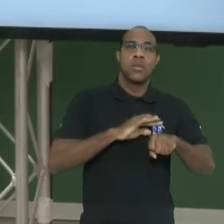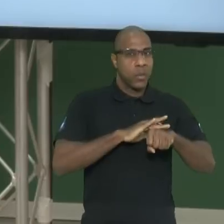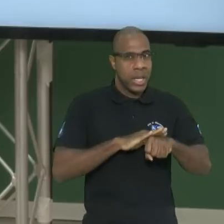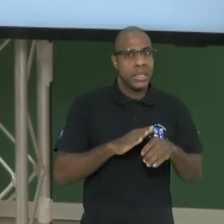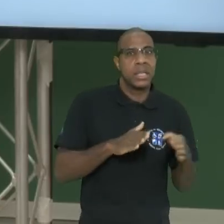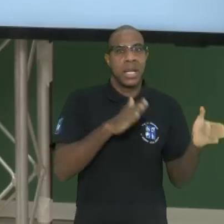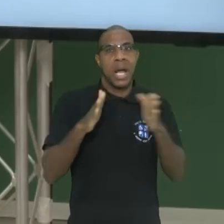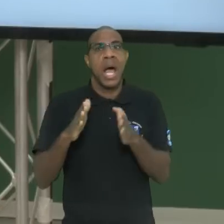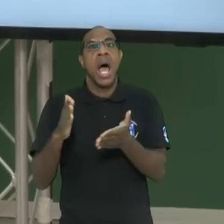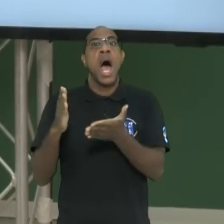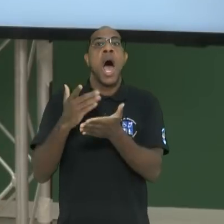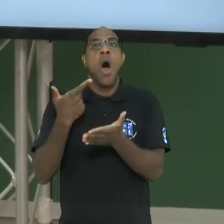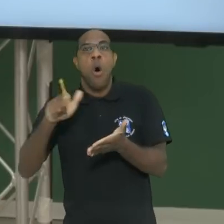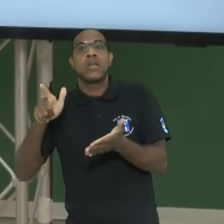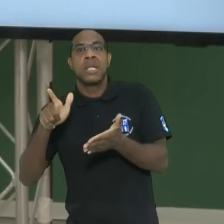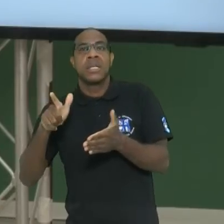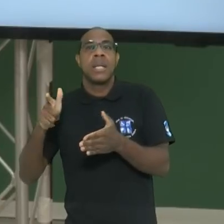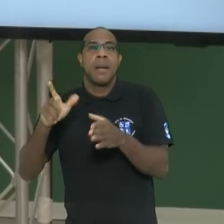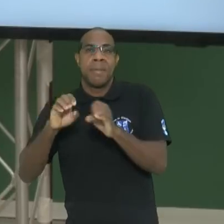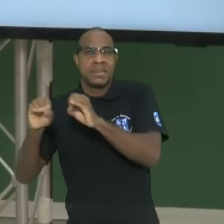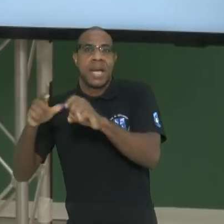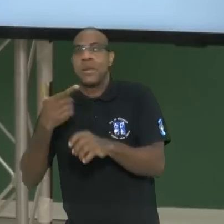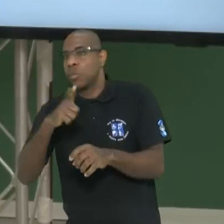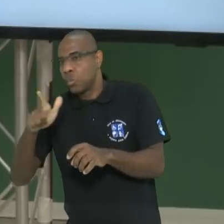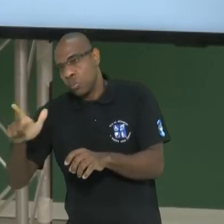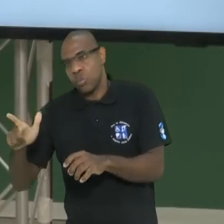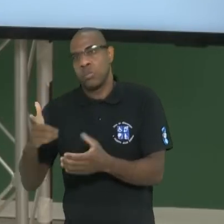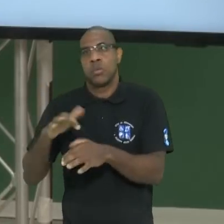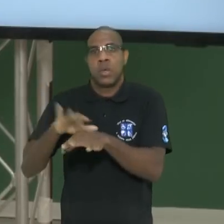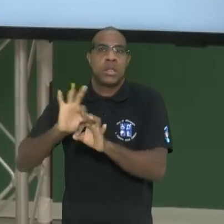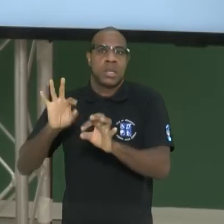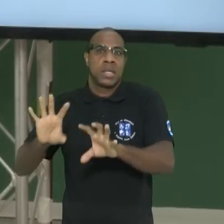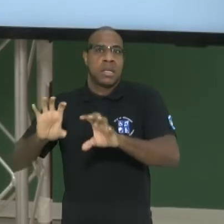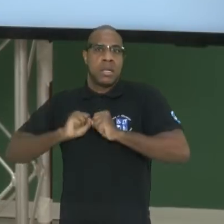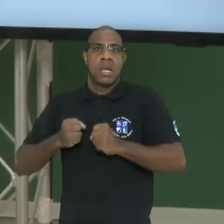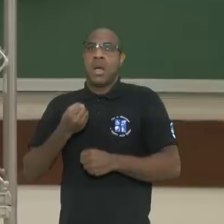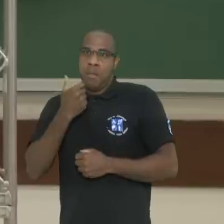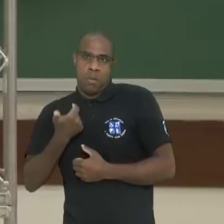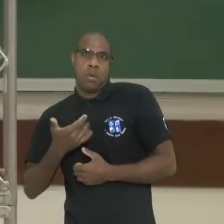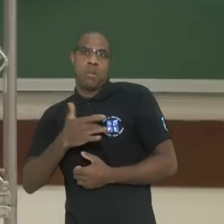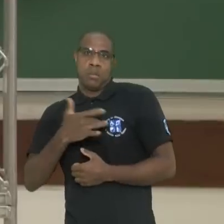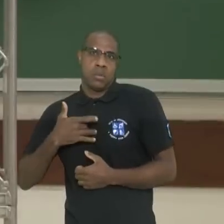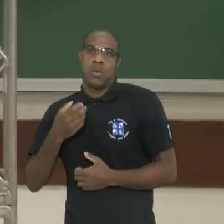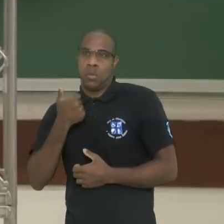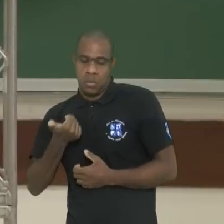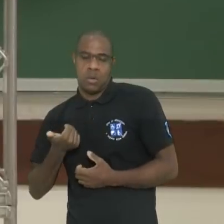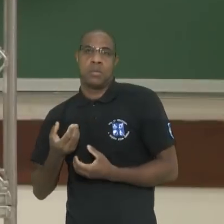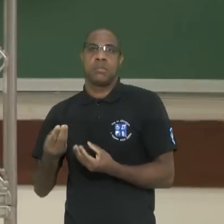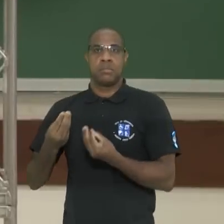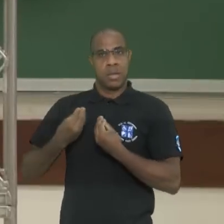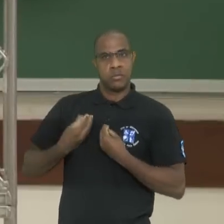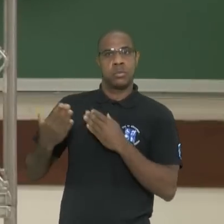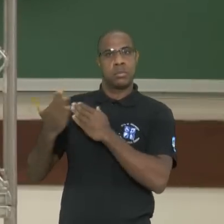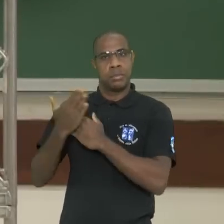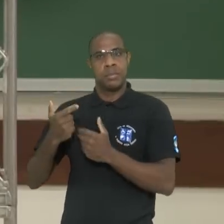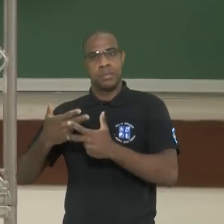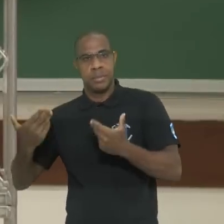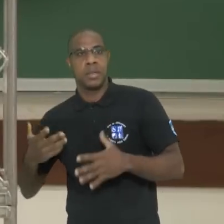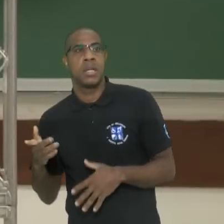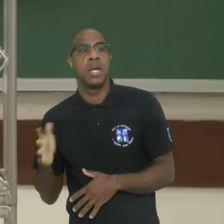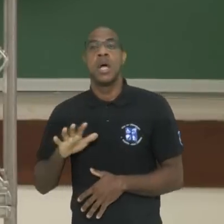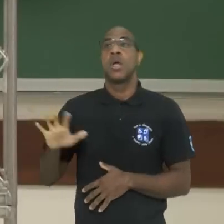outras ainda fermentação, e as cianobactérias que fazem fotossíntese. Todos esses, pessoal,